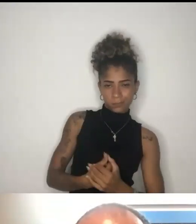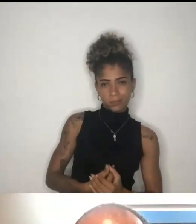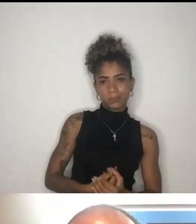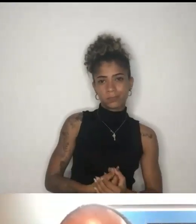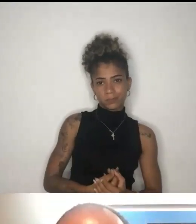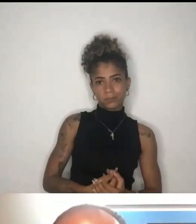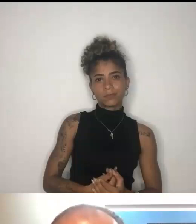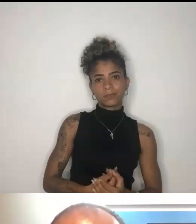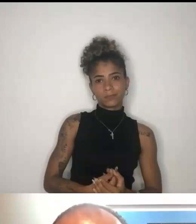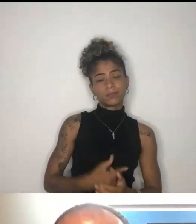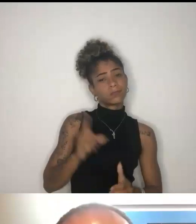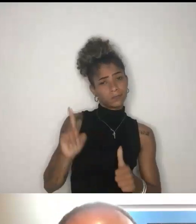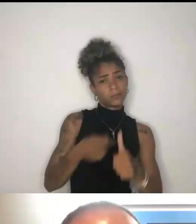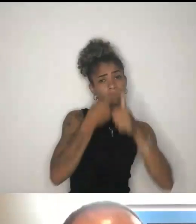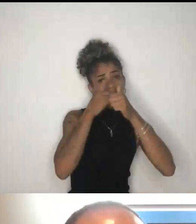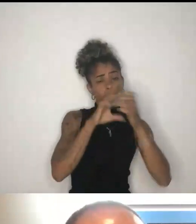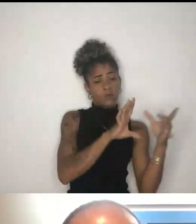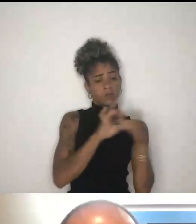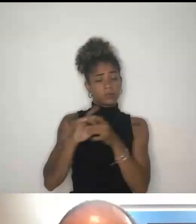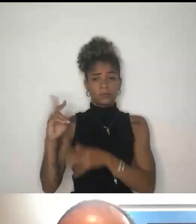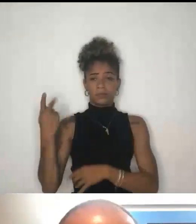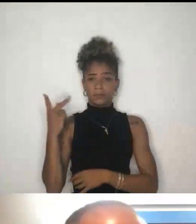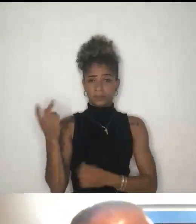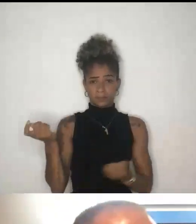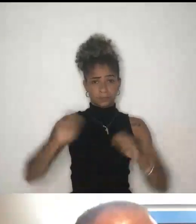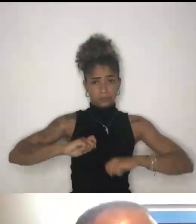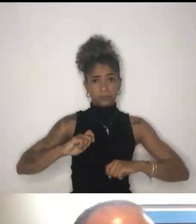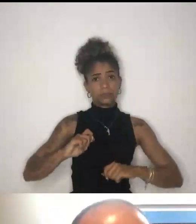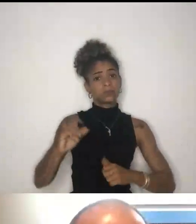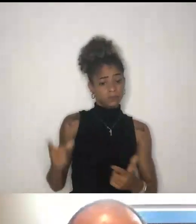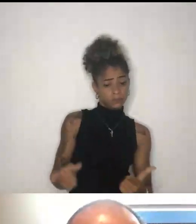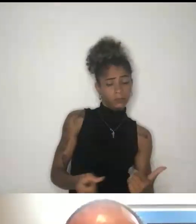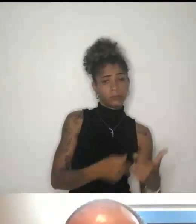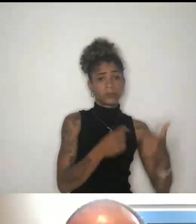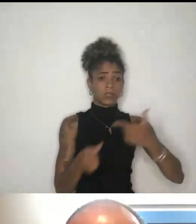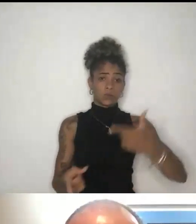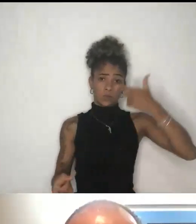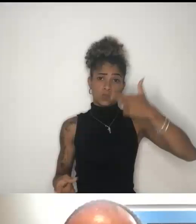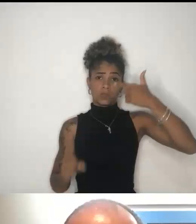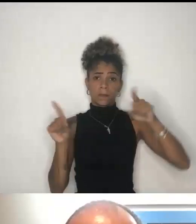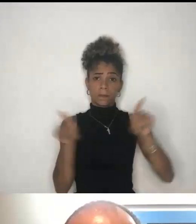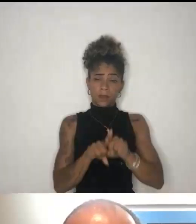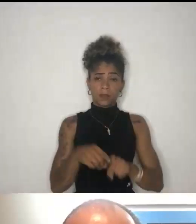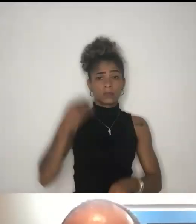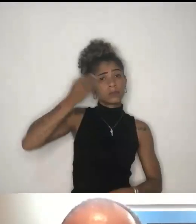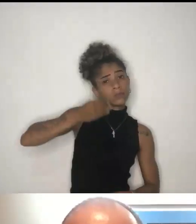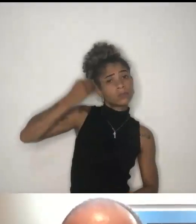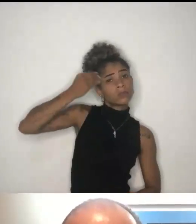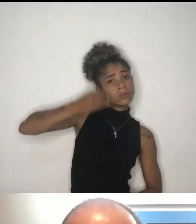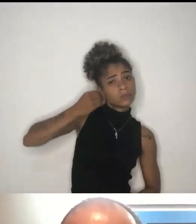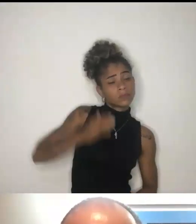primeiro pelo contexto histórico que era posse do Lula não é segundo por aquela passagem também de viver momento